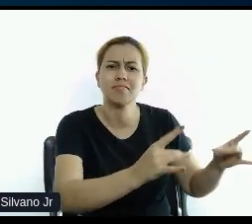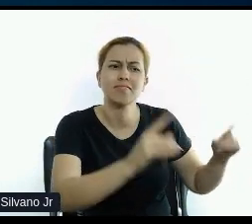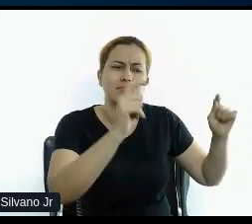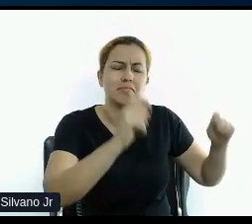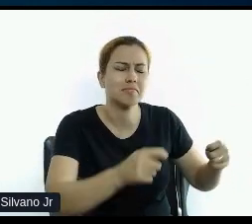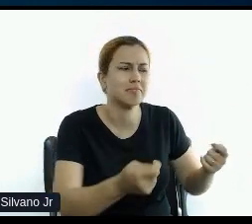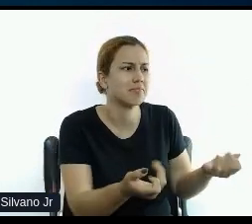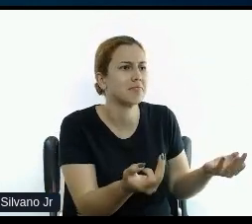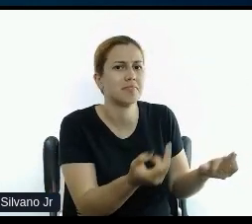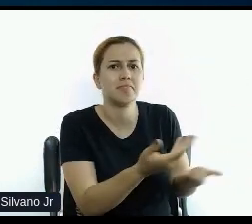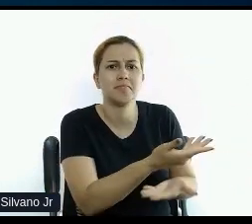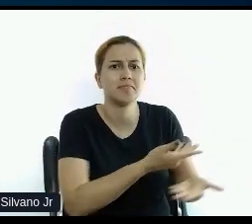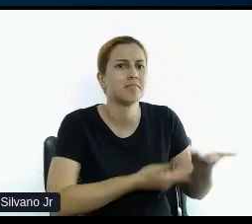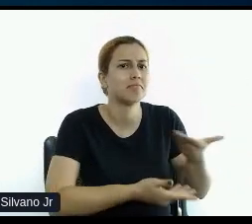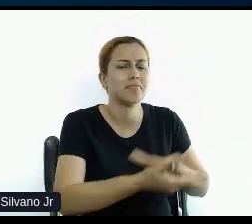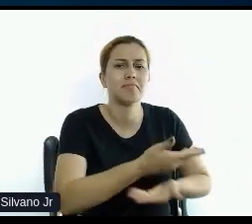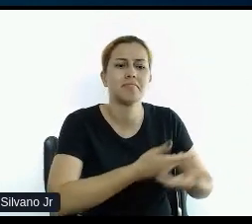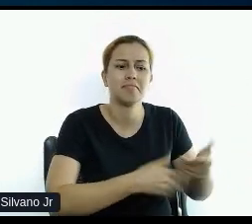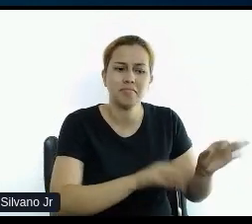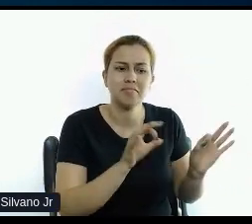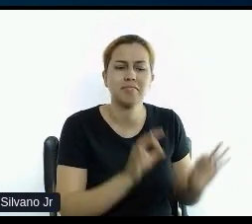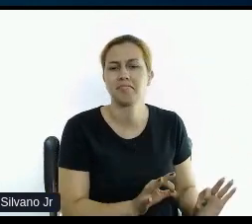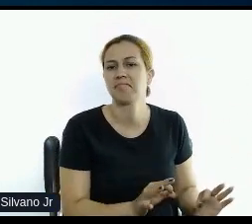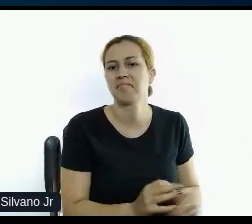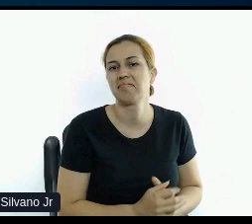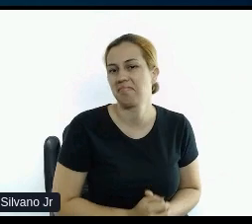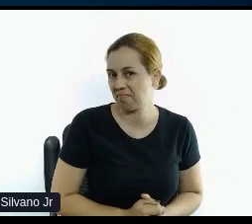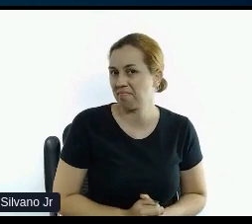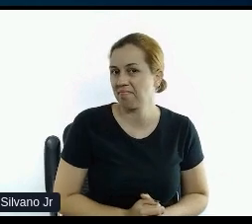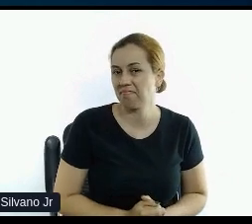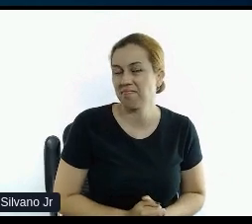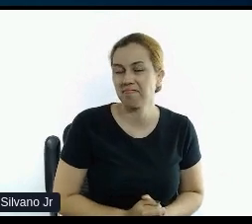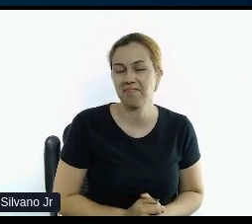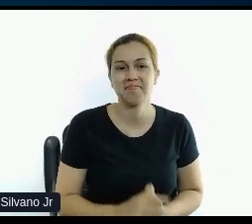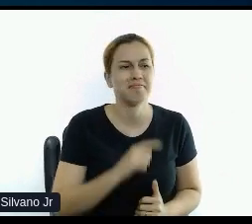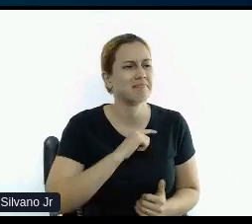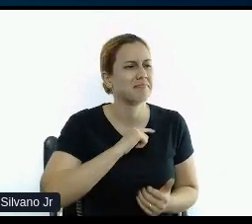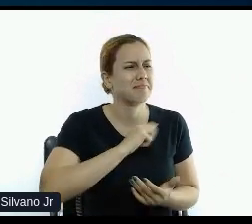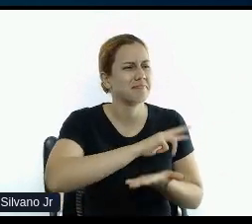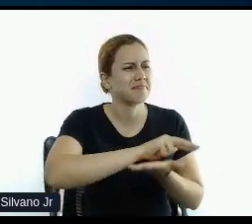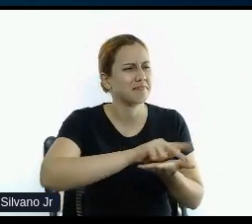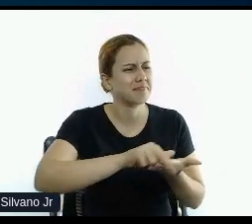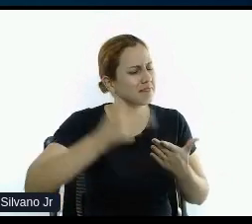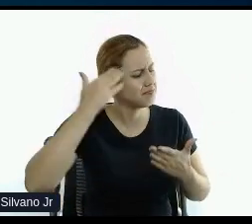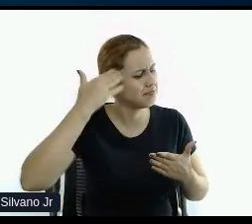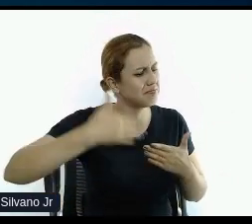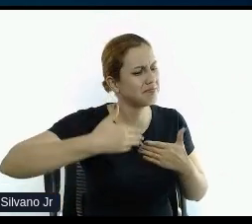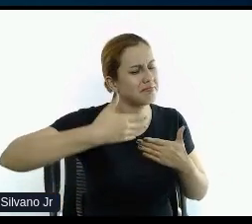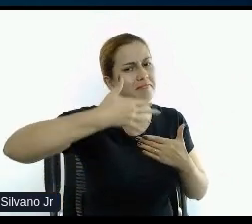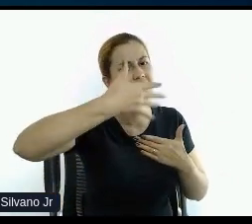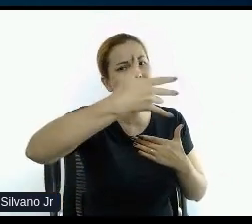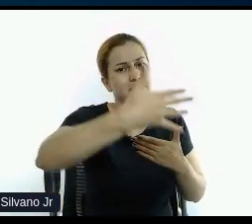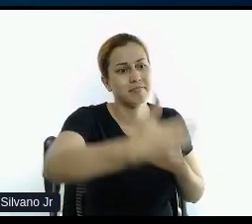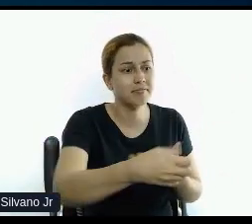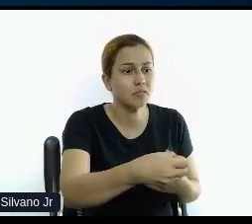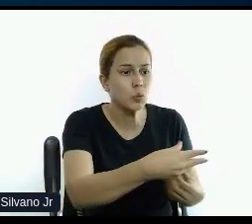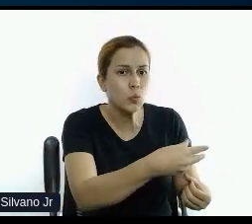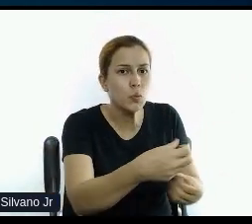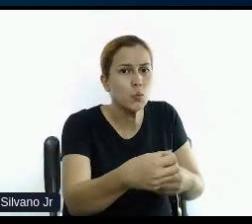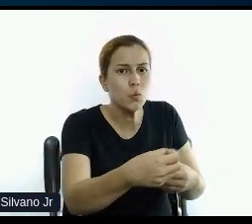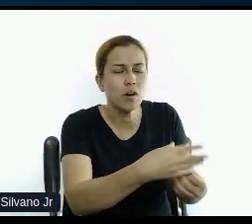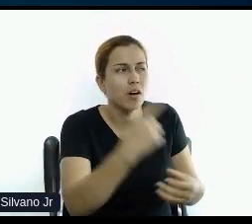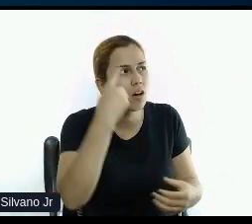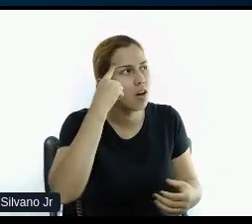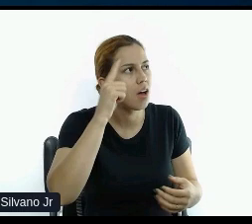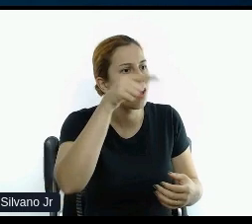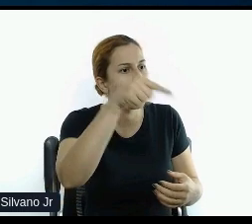com a assertividade ainda maior, né? Então, a gente tem esse novo horizonte, essas novas perspectivas de